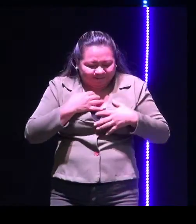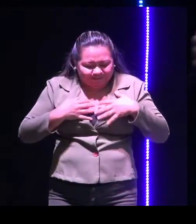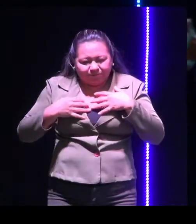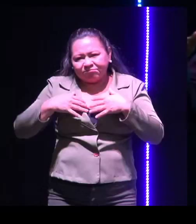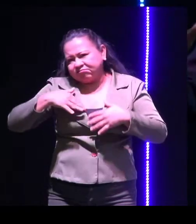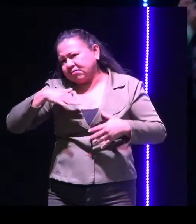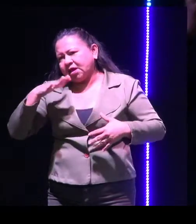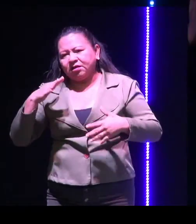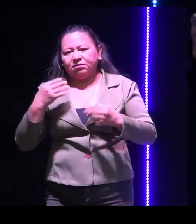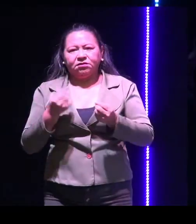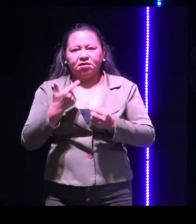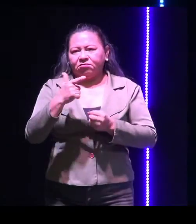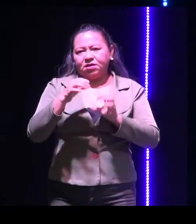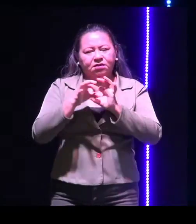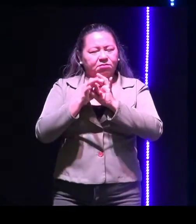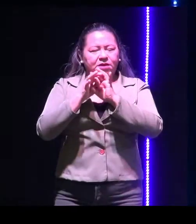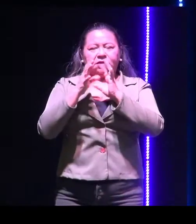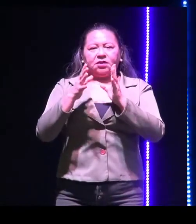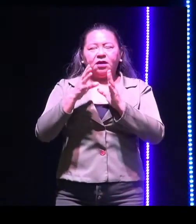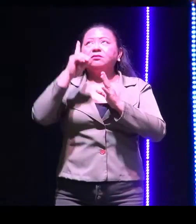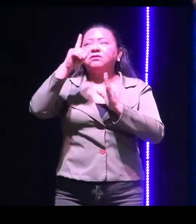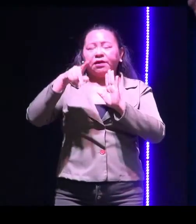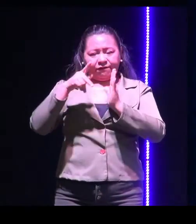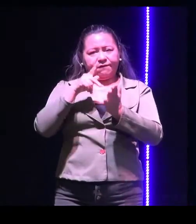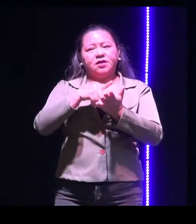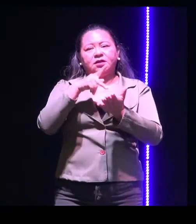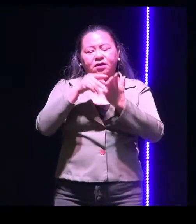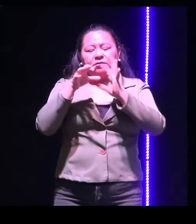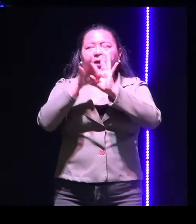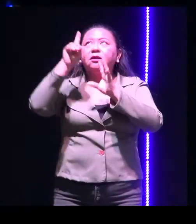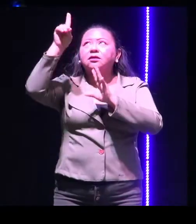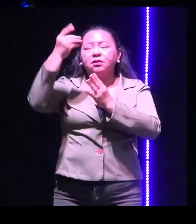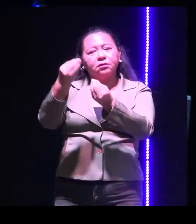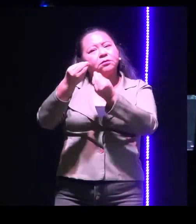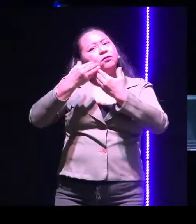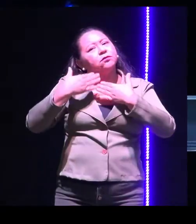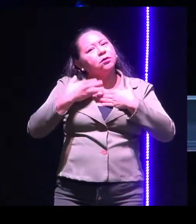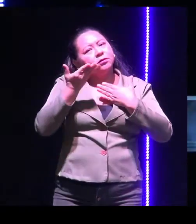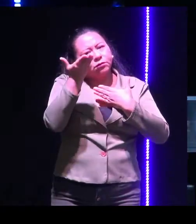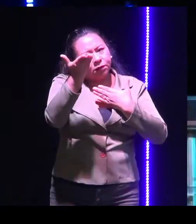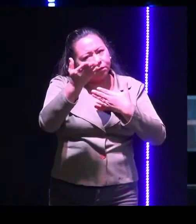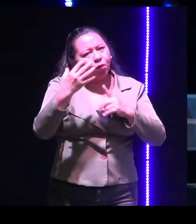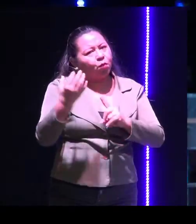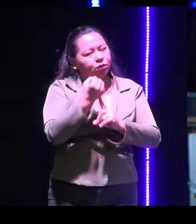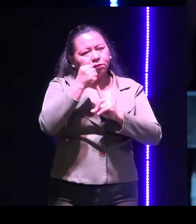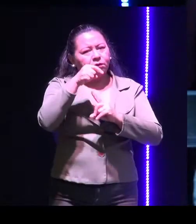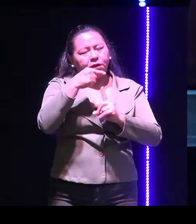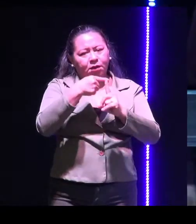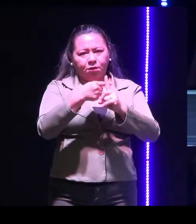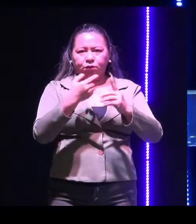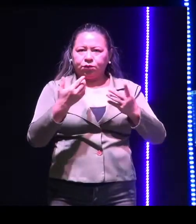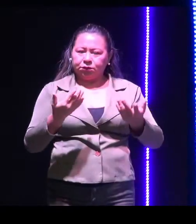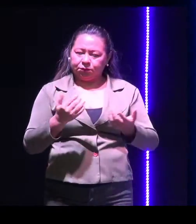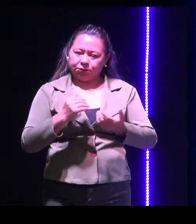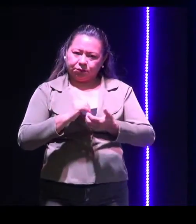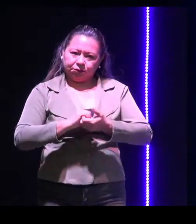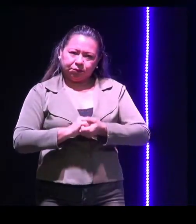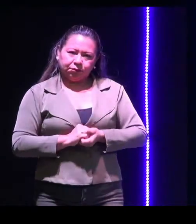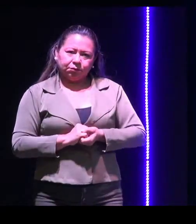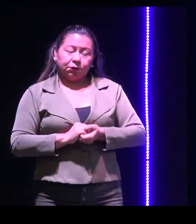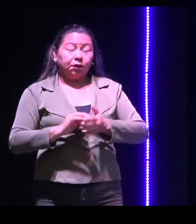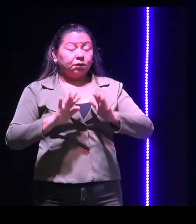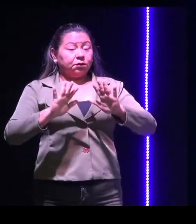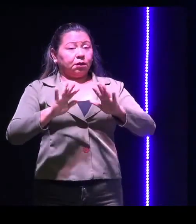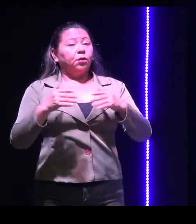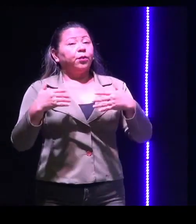amargurada, sem a liberdade, a verdadeira liberdade que Cristo conquistou para nós.